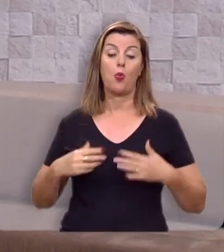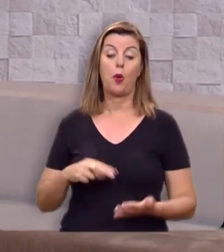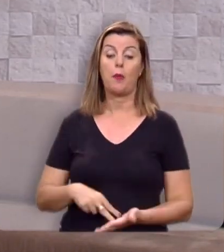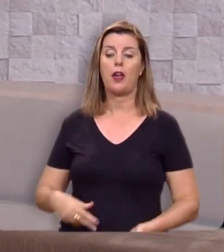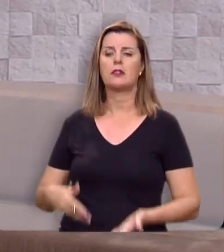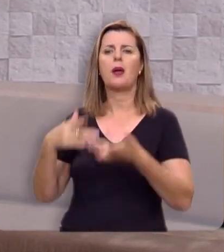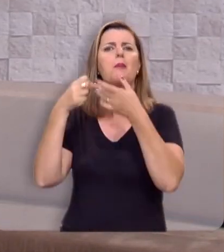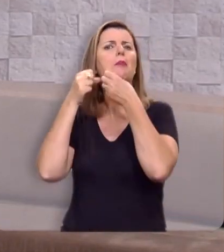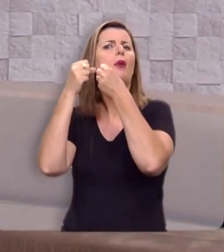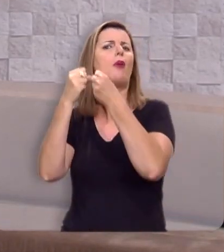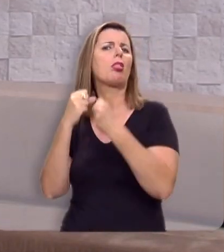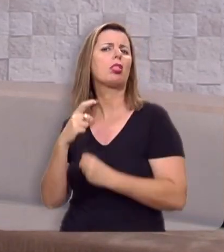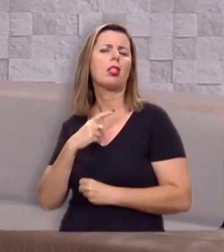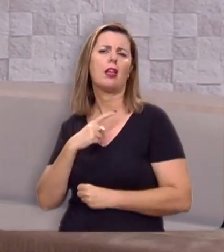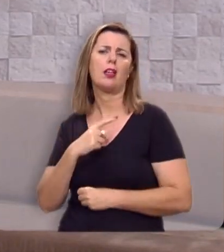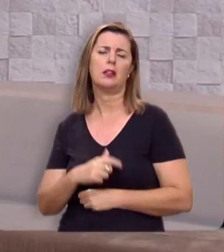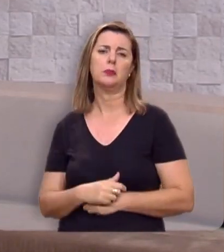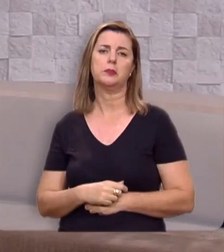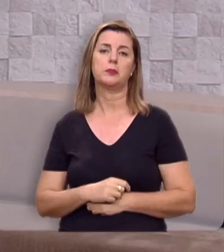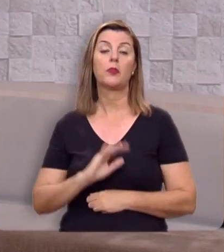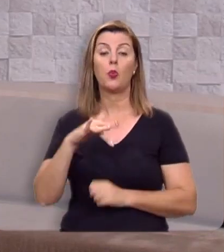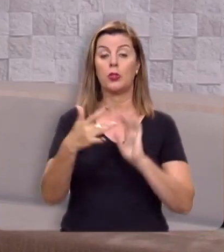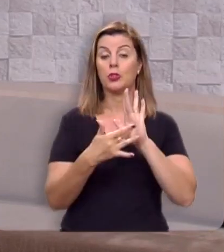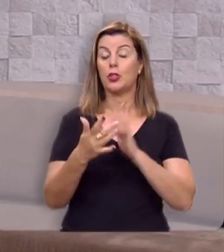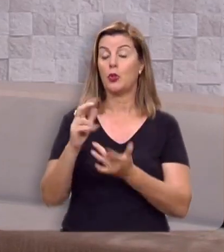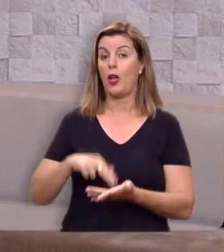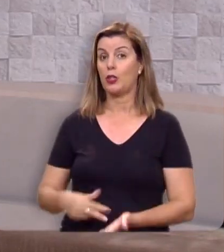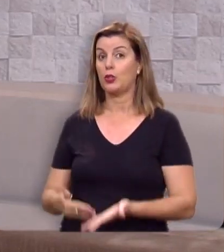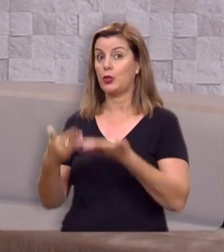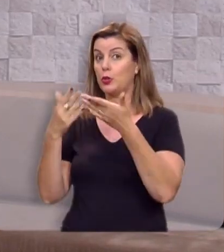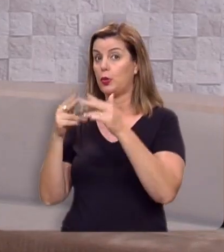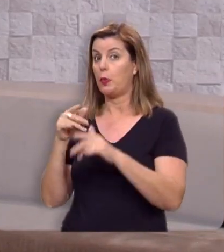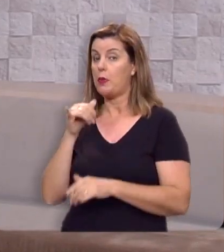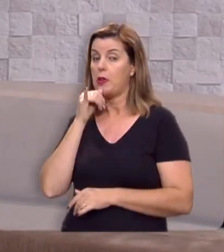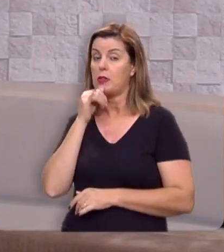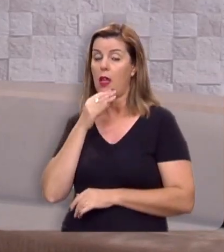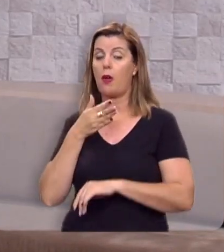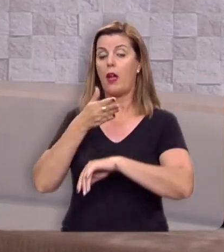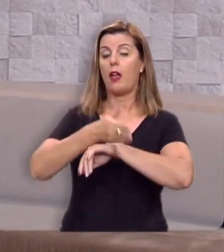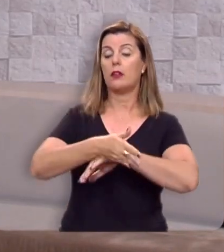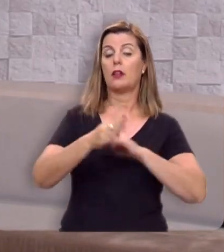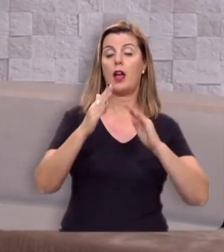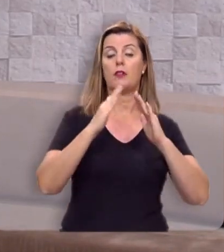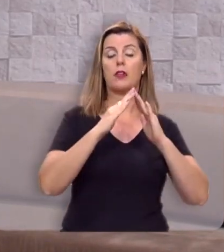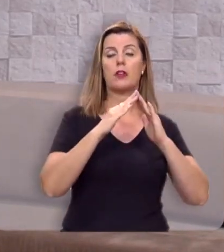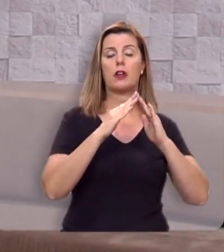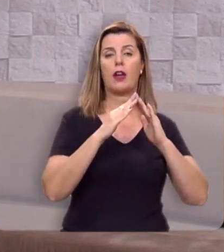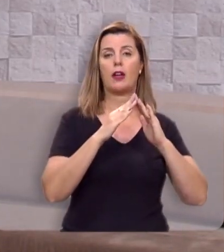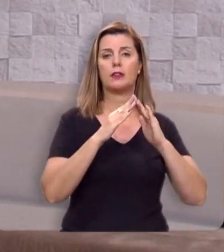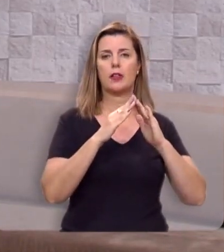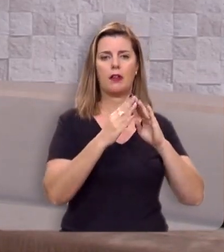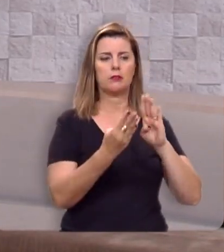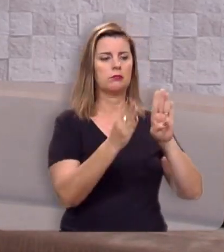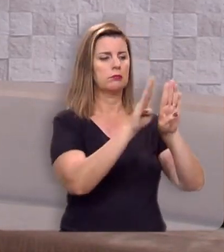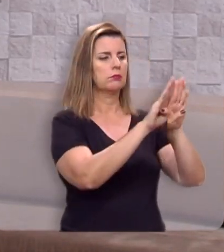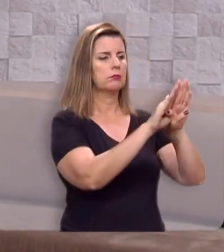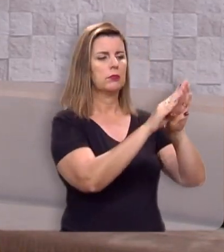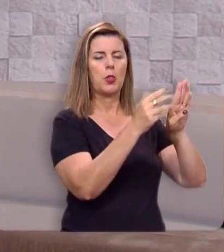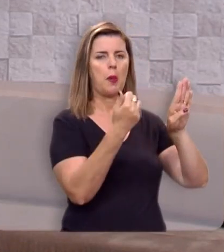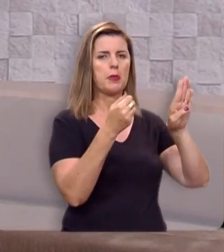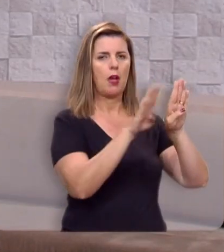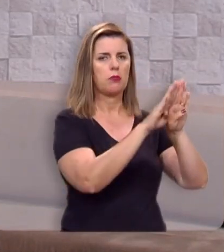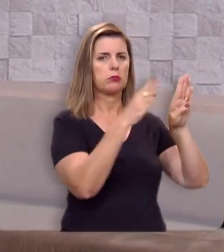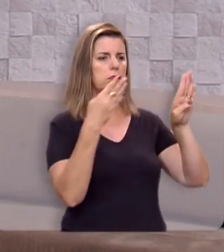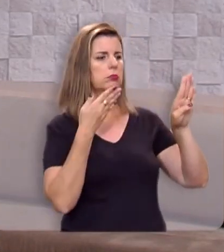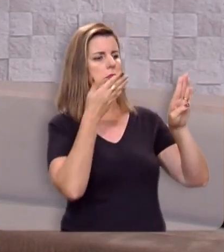será poderoso. Quando Jesus ressuscitou, por exemplo, ele entrava numa casa fechada sem abrir a porta, ele saía de